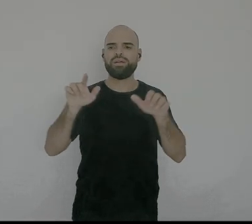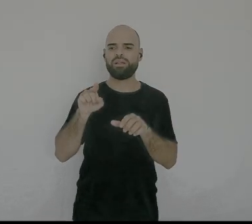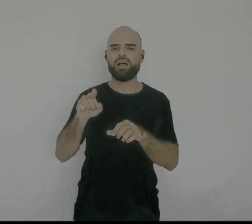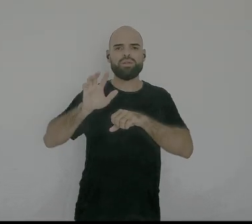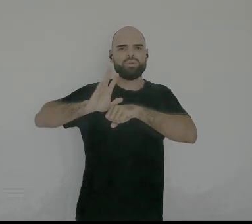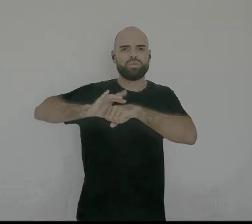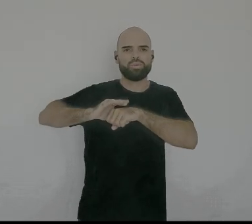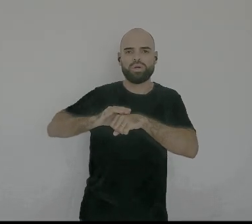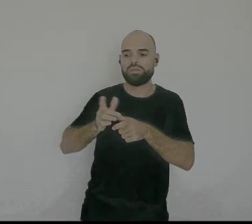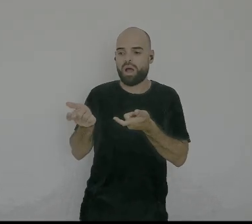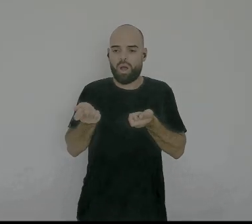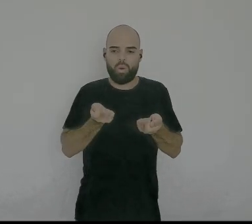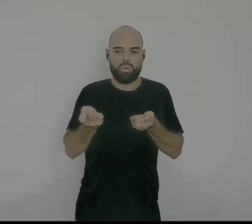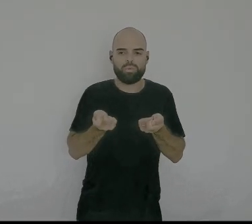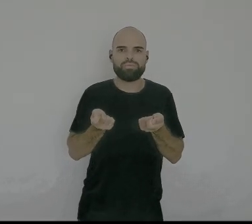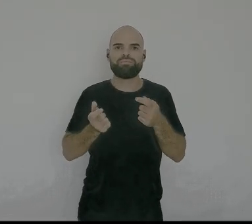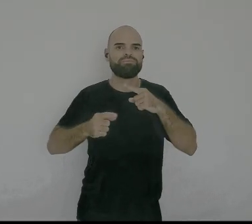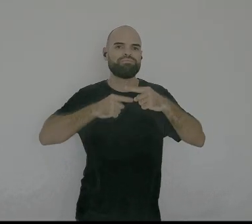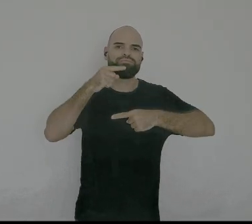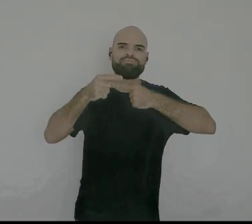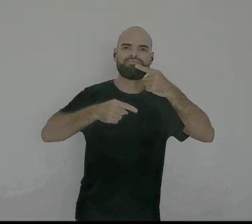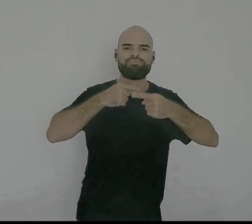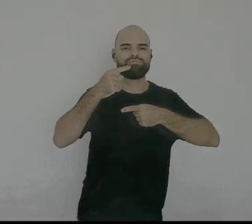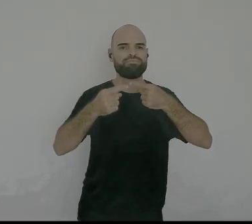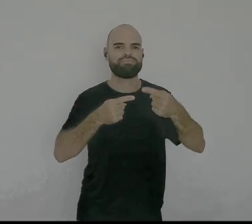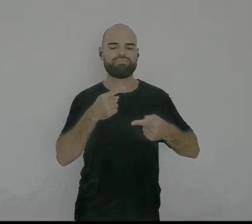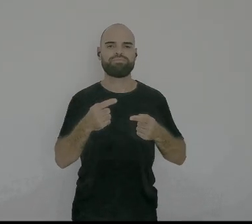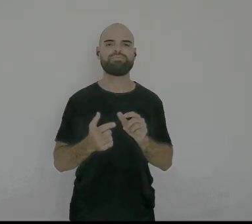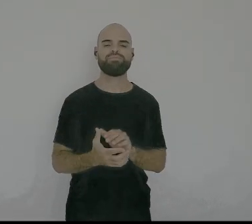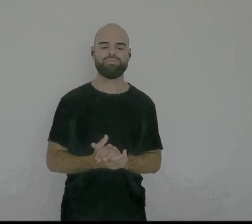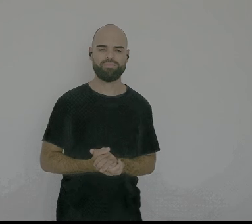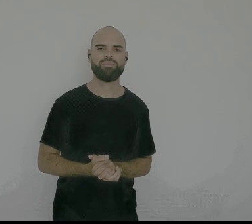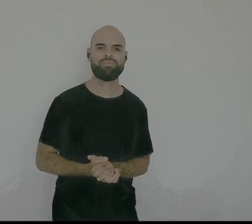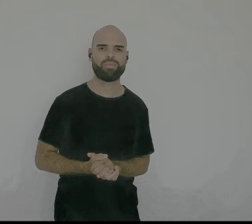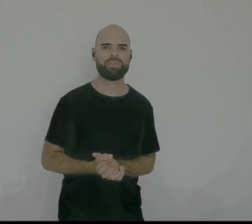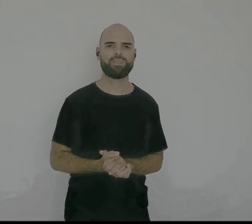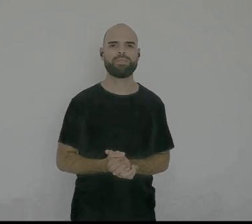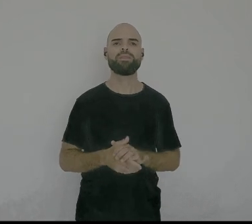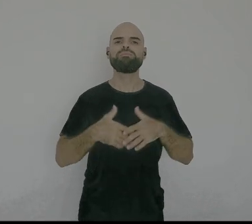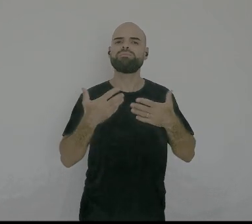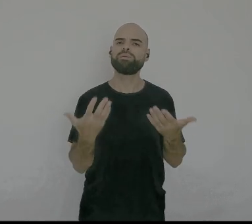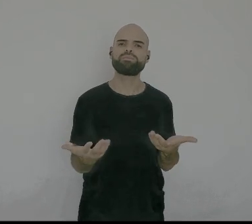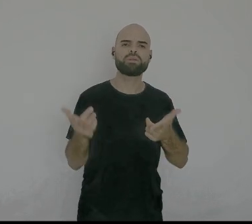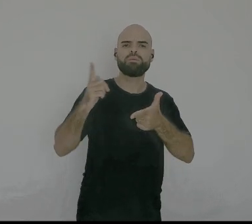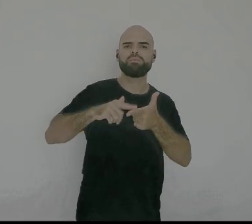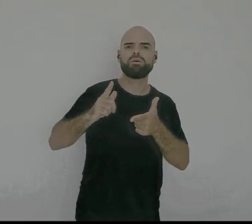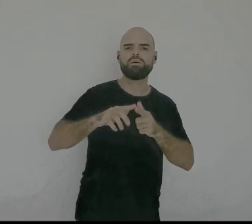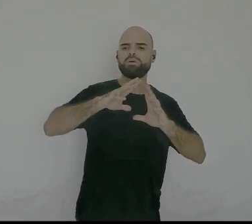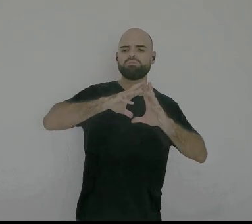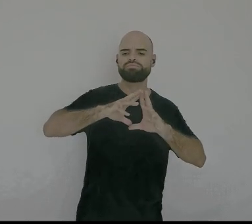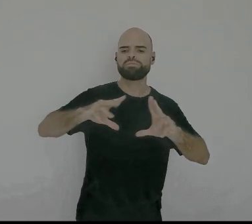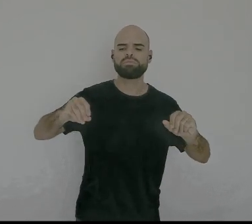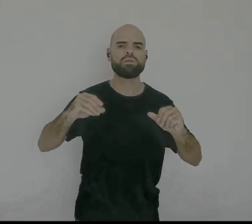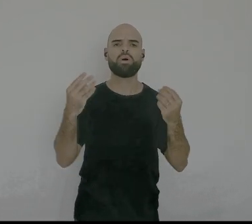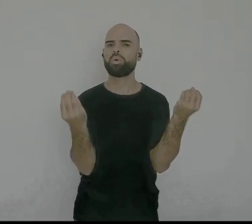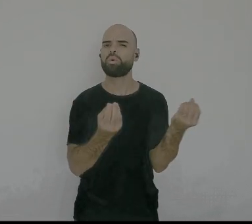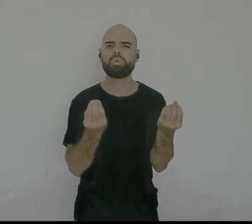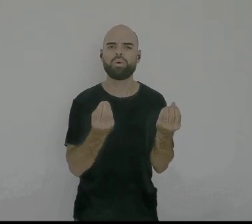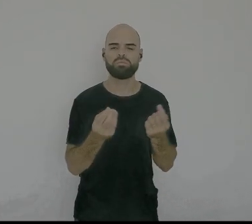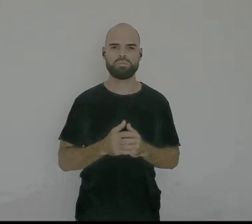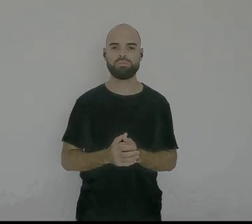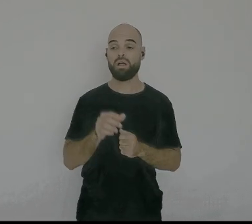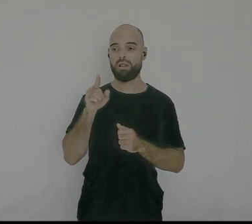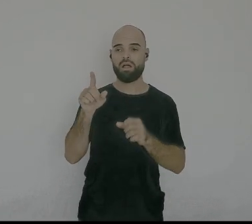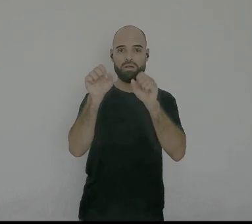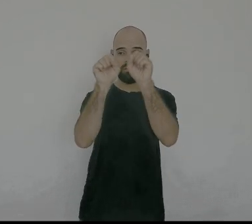sistema fragmentado não responde a essa situação epidemiológica que temos. Portanto,